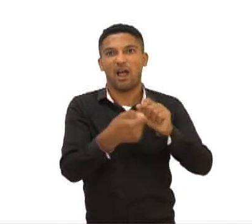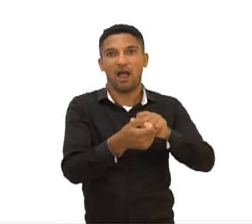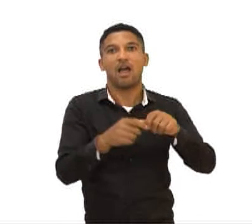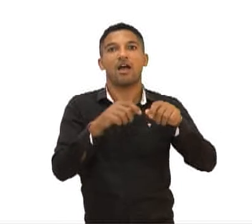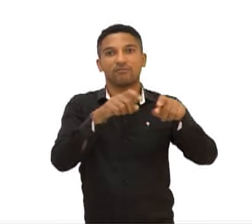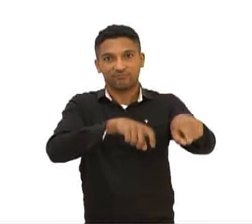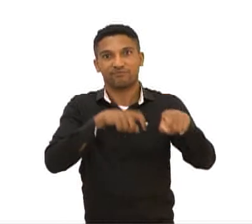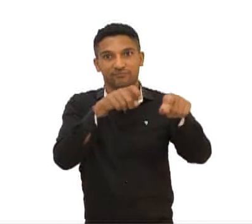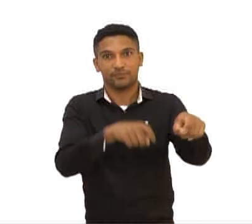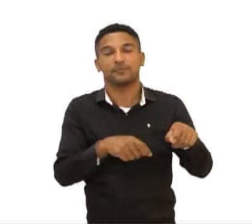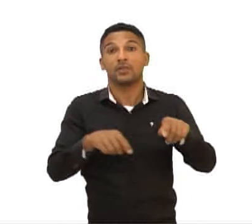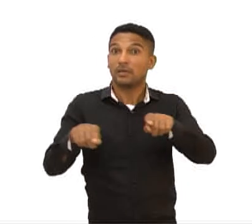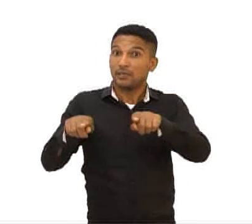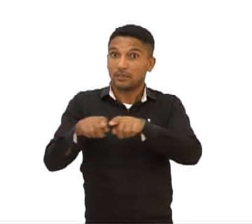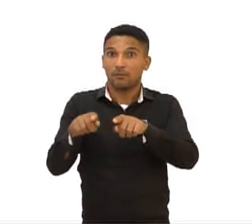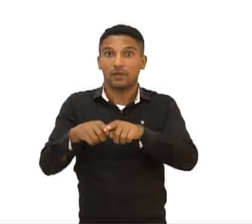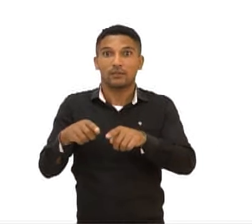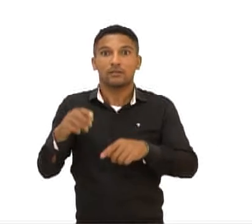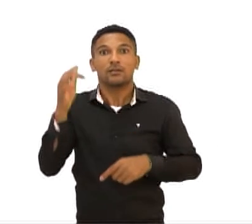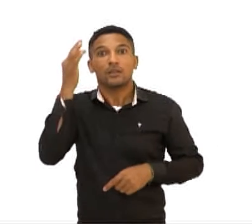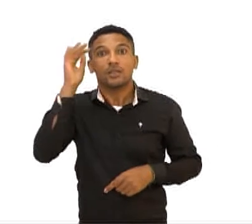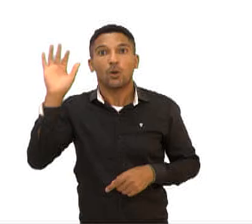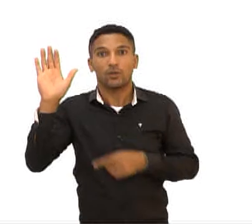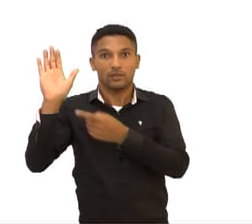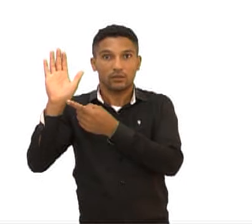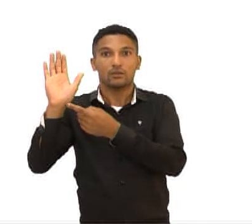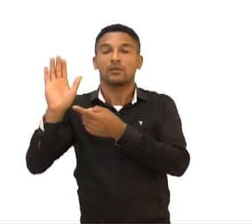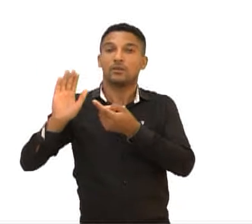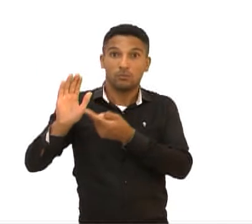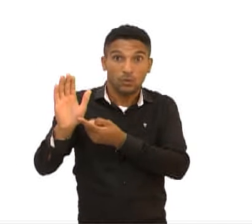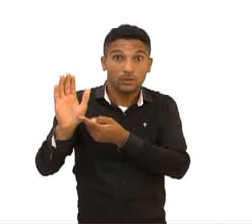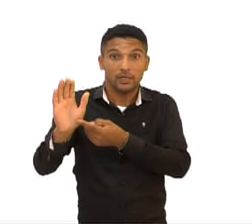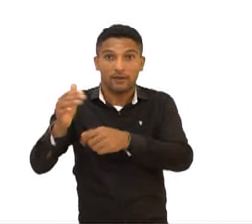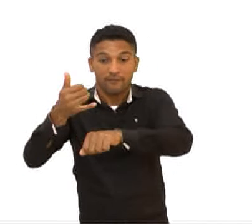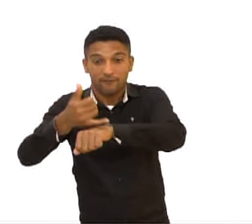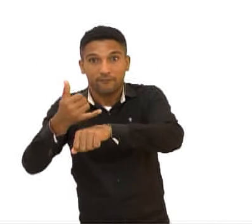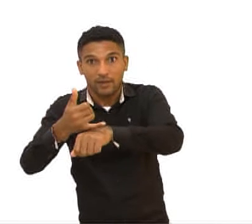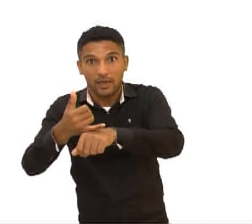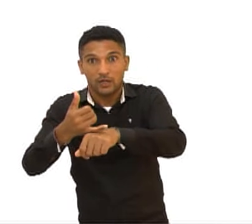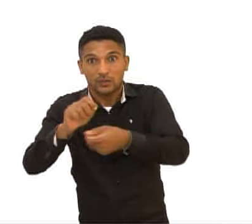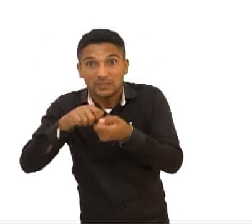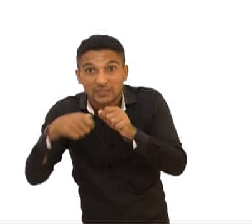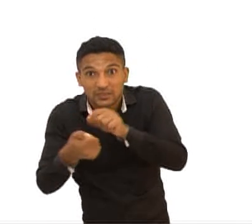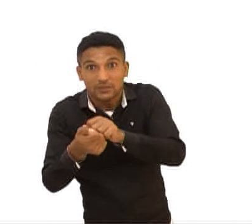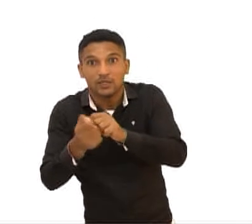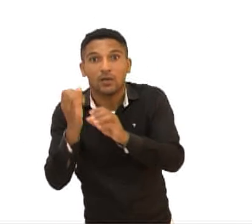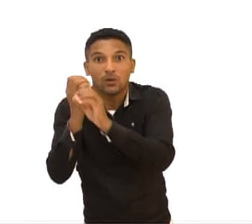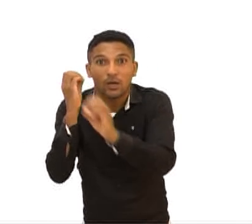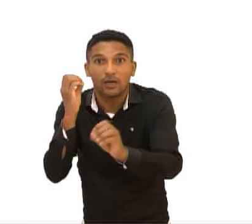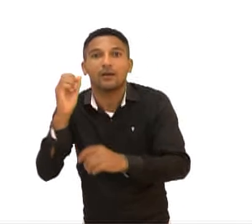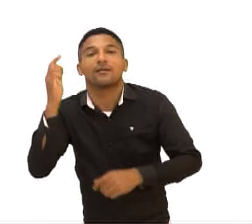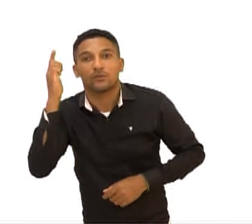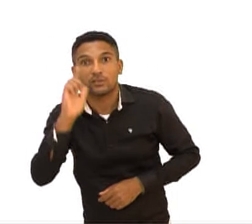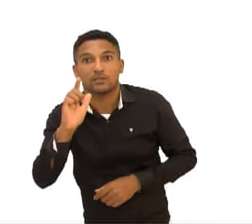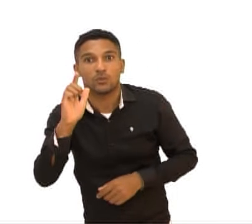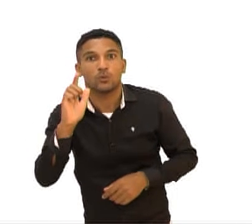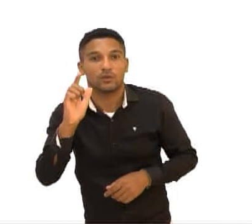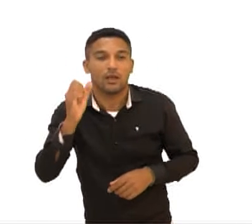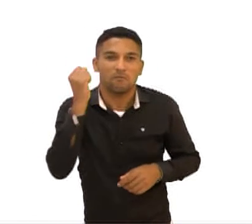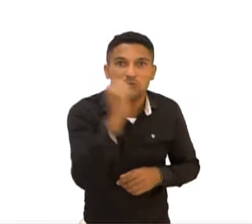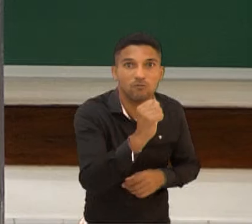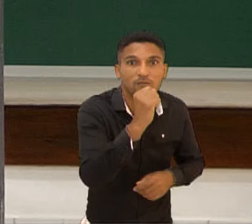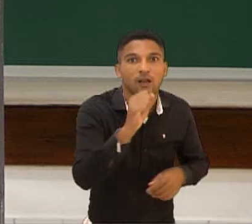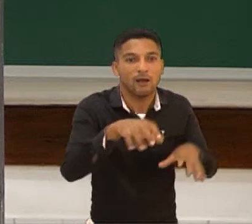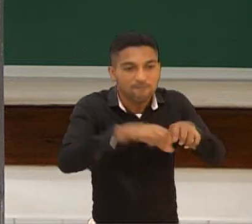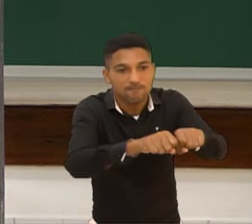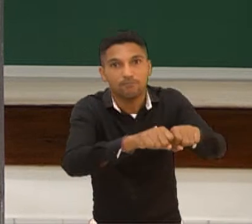o domínio do ferro, com o qual faziam armas e venciam adversários, facilitou a ocupação de novos